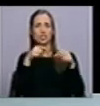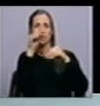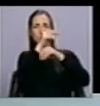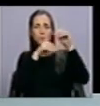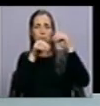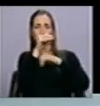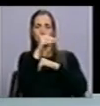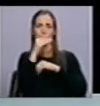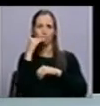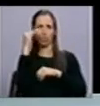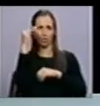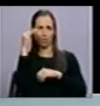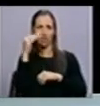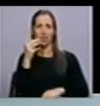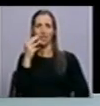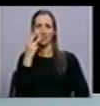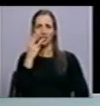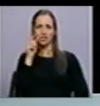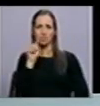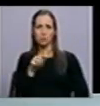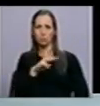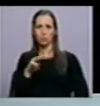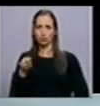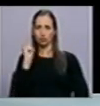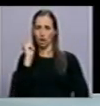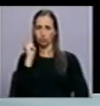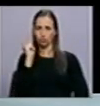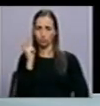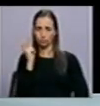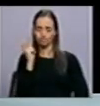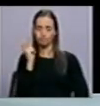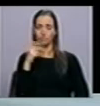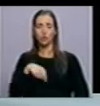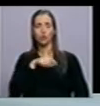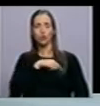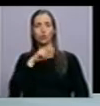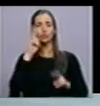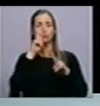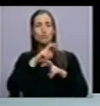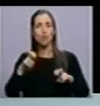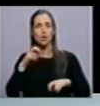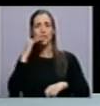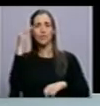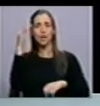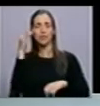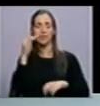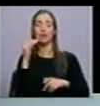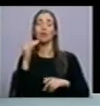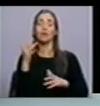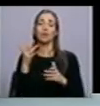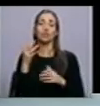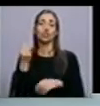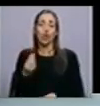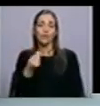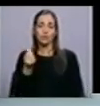curiosa, cerca de 3 mil milhões de anos. O que nós sabemos da idade dos enxames é que, das duas uma, ou eles são muito